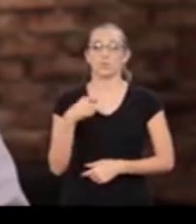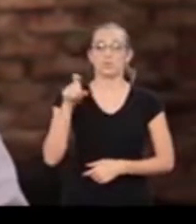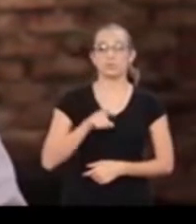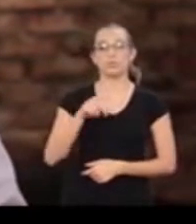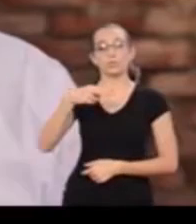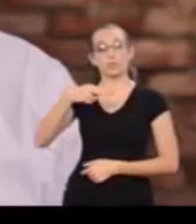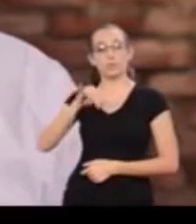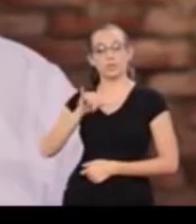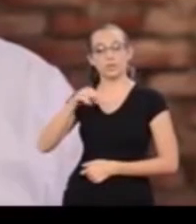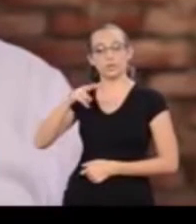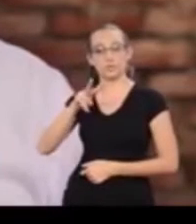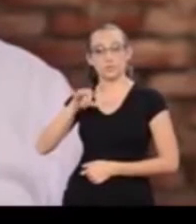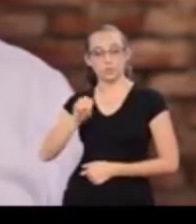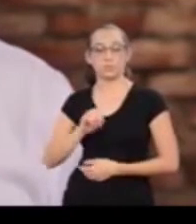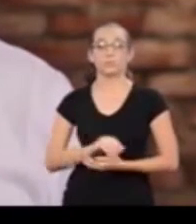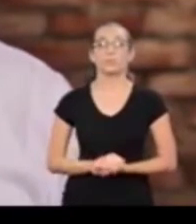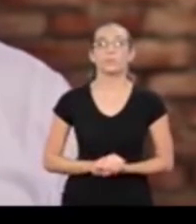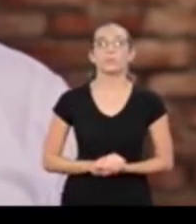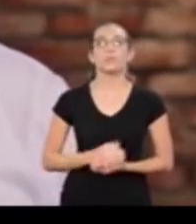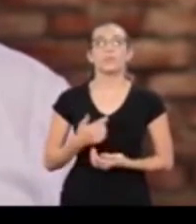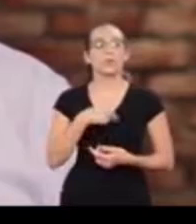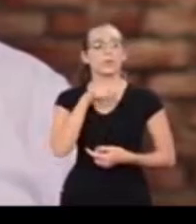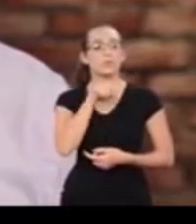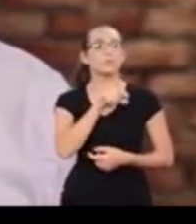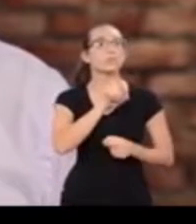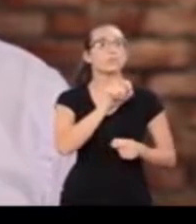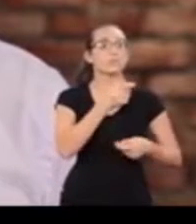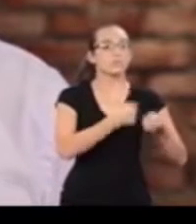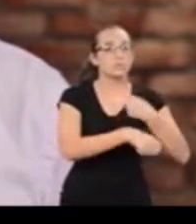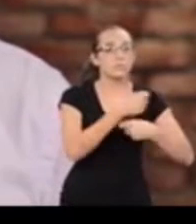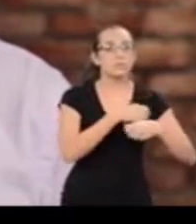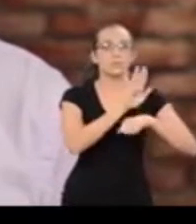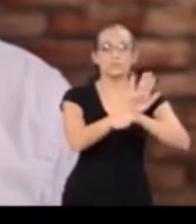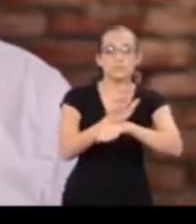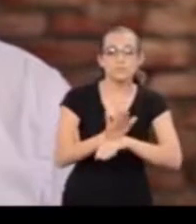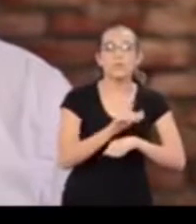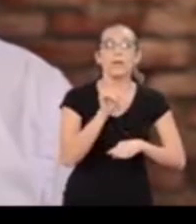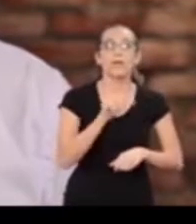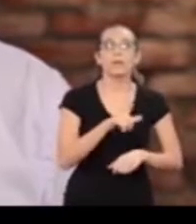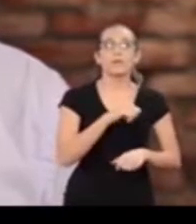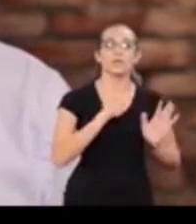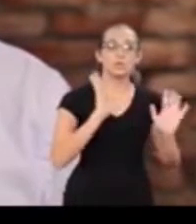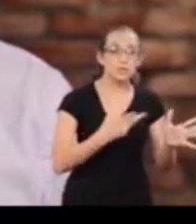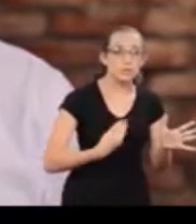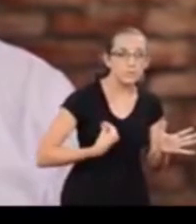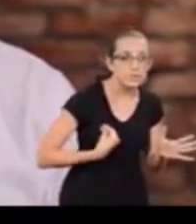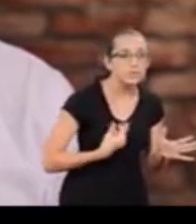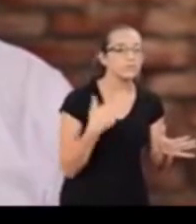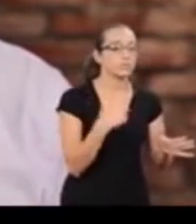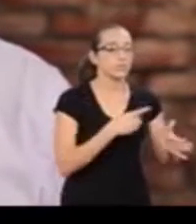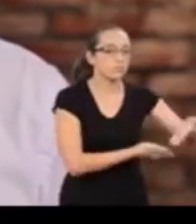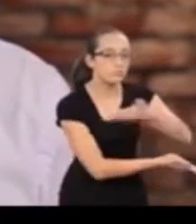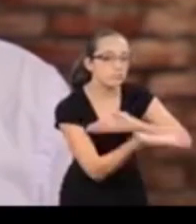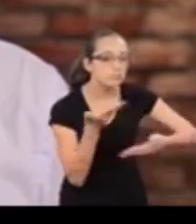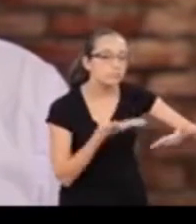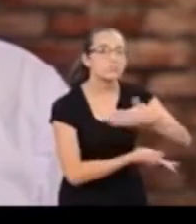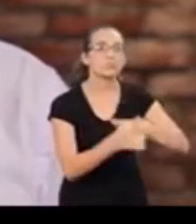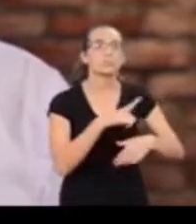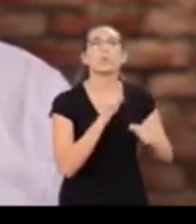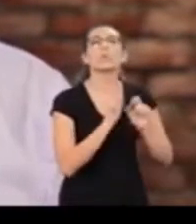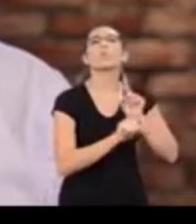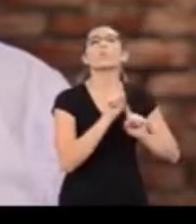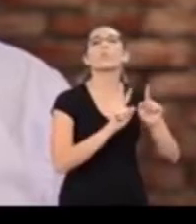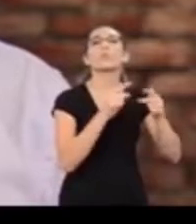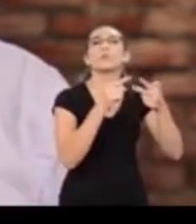Fundacred. Economia compartilhada é a utilização mais eficiente e integrada de recursos e ativos já existentes. Bons exemplos de